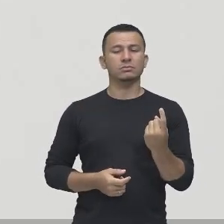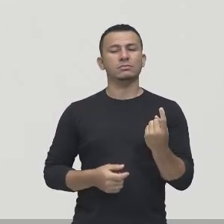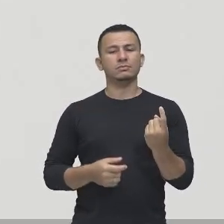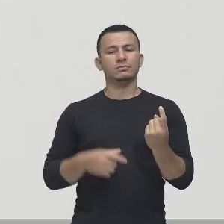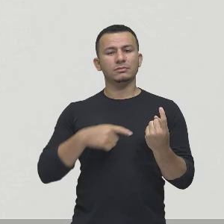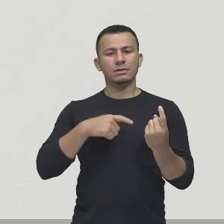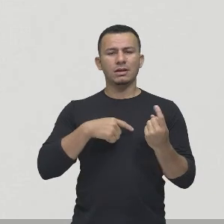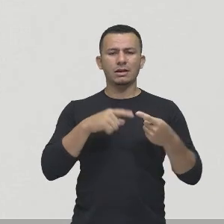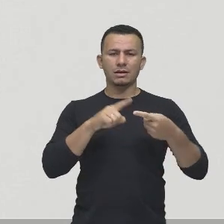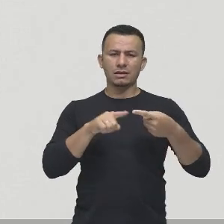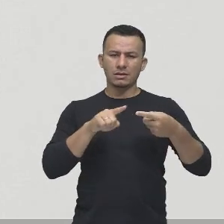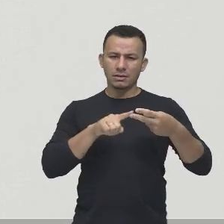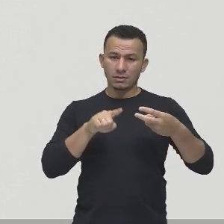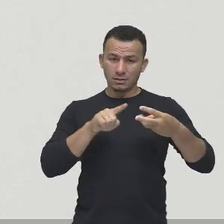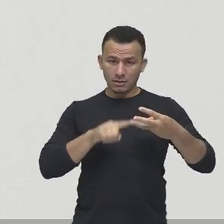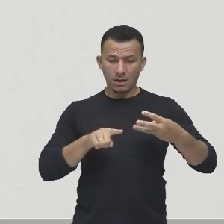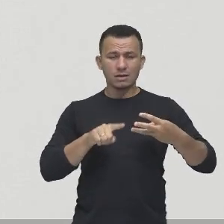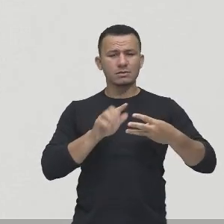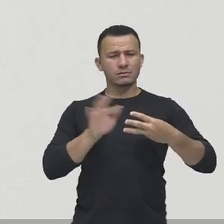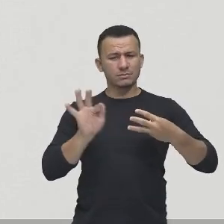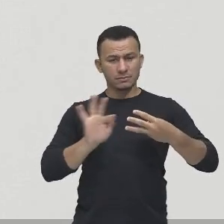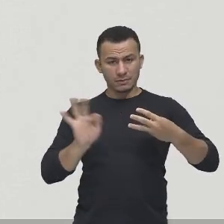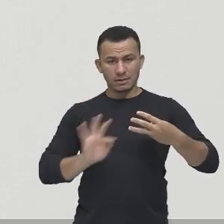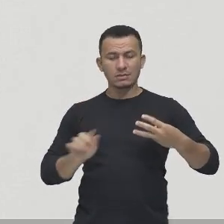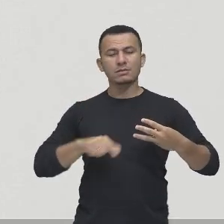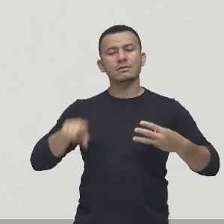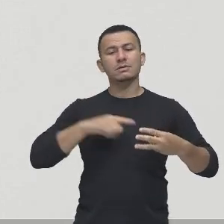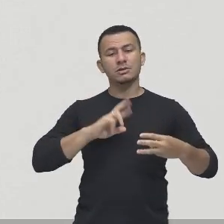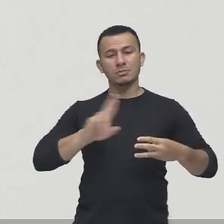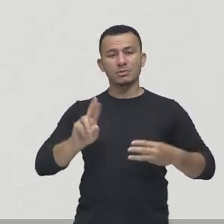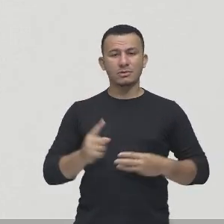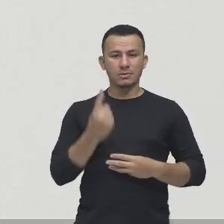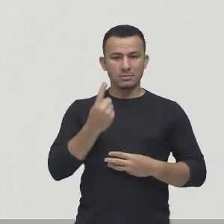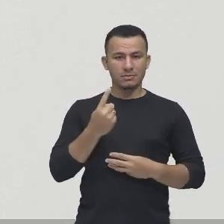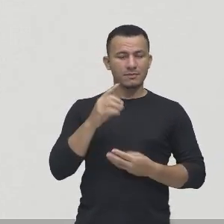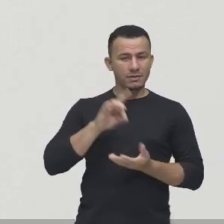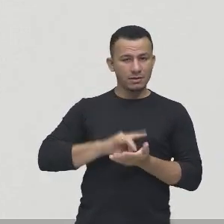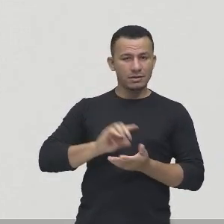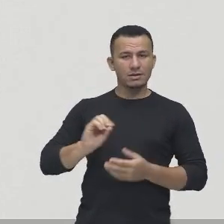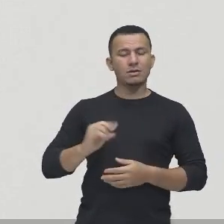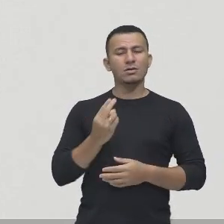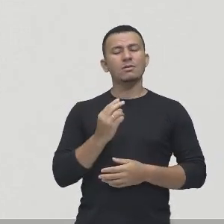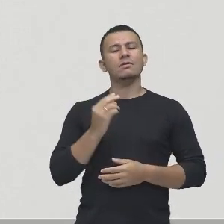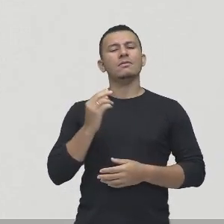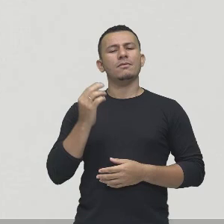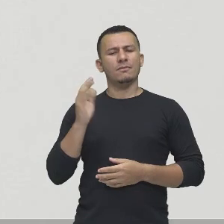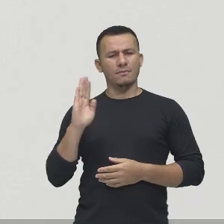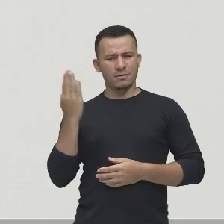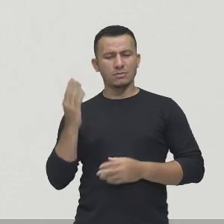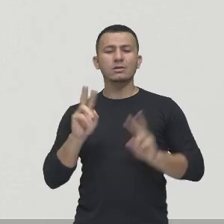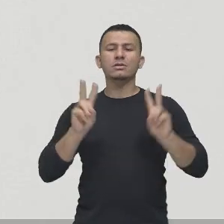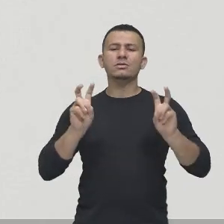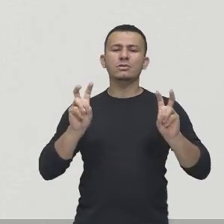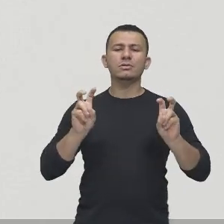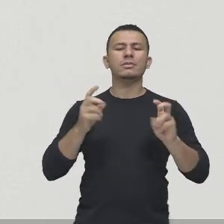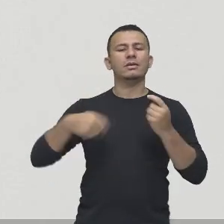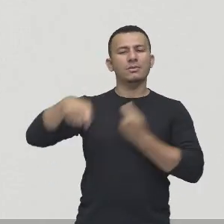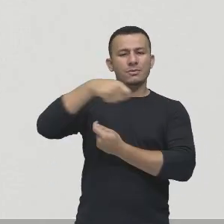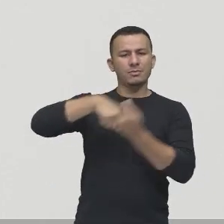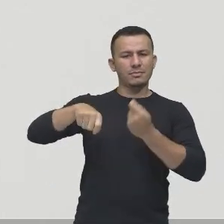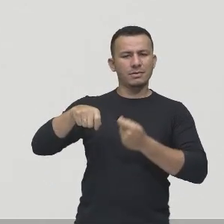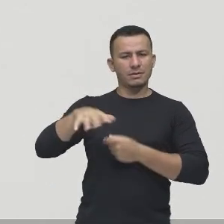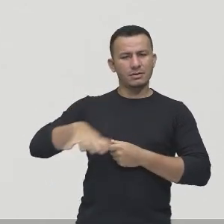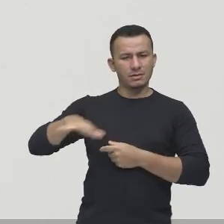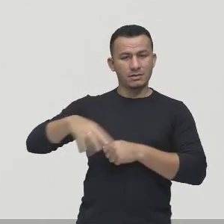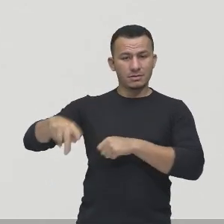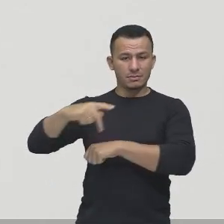né, 3 frases e você deveria marcar verdadeiro ou falso sobre a economia do Canadá. Ok, pessoal? Então,